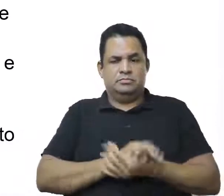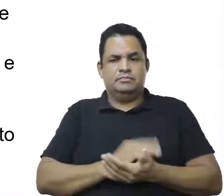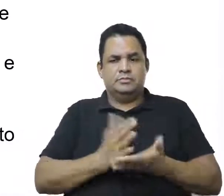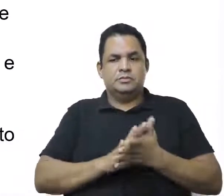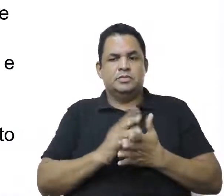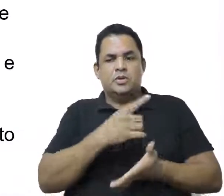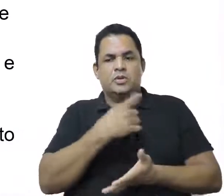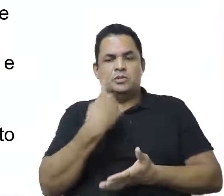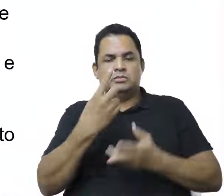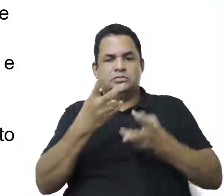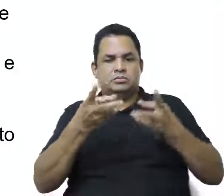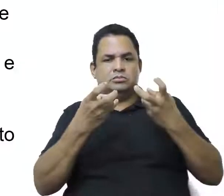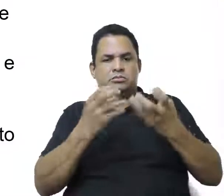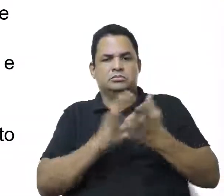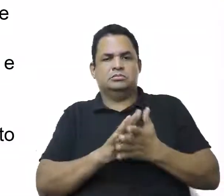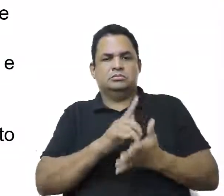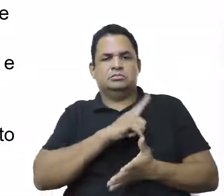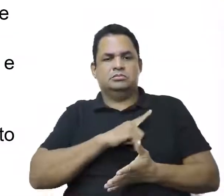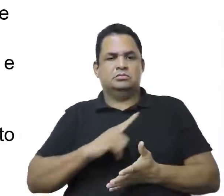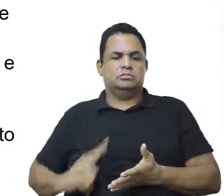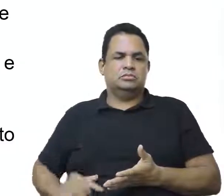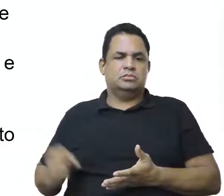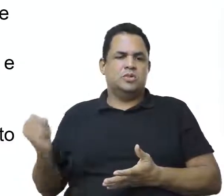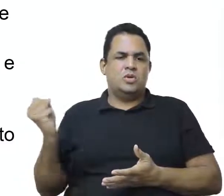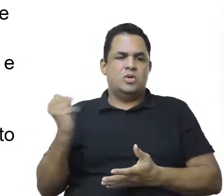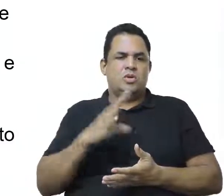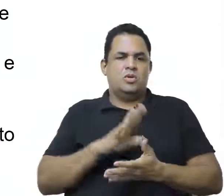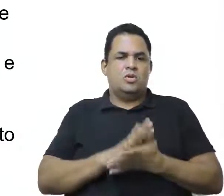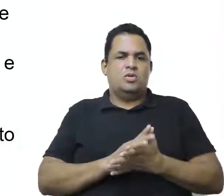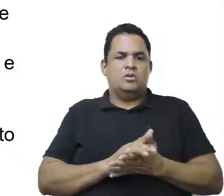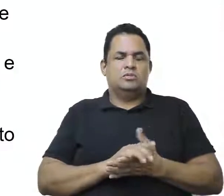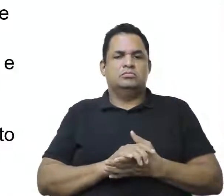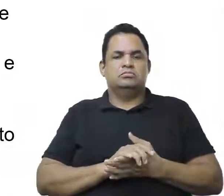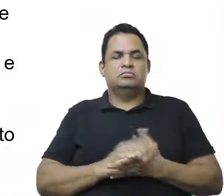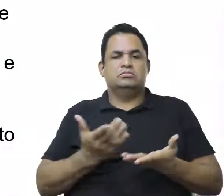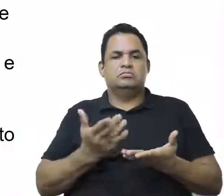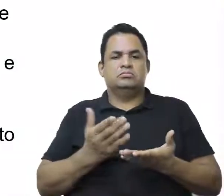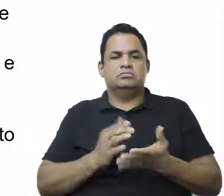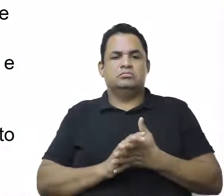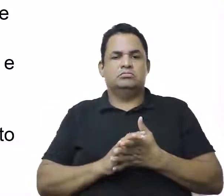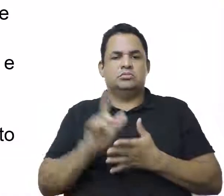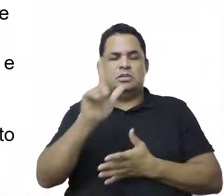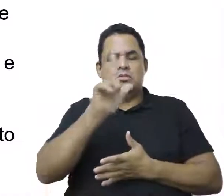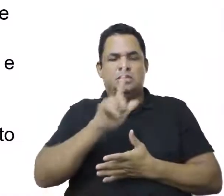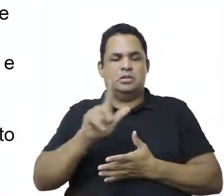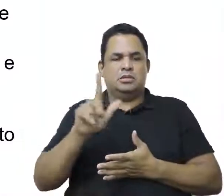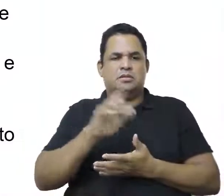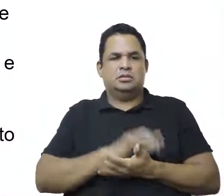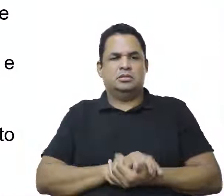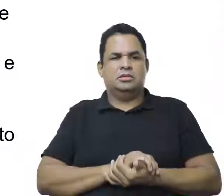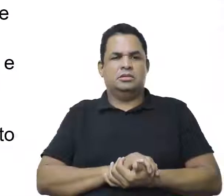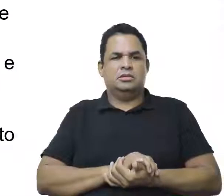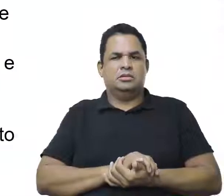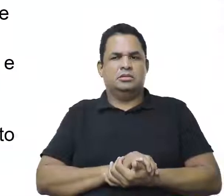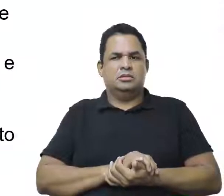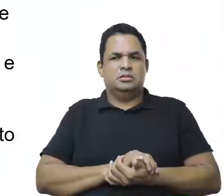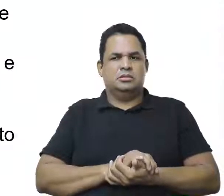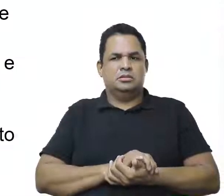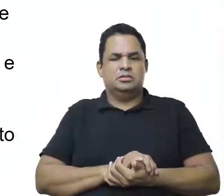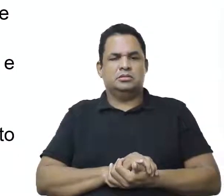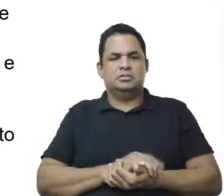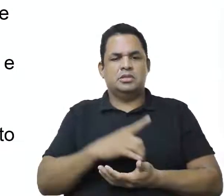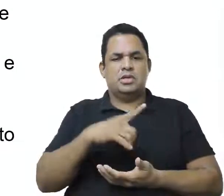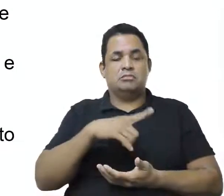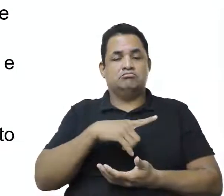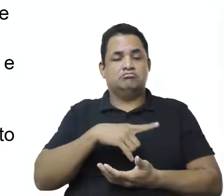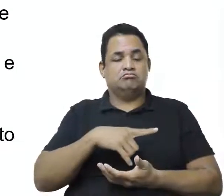tem percebido desses governos neoliberais que estão adotando esse processo, né? Acaba que as